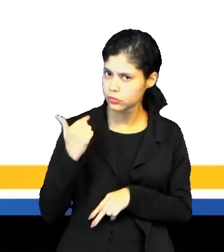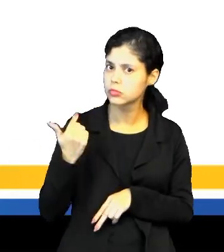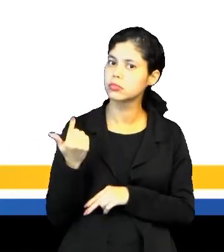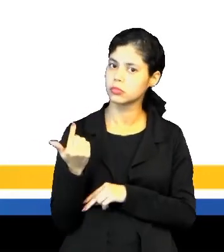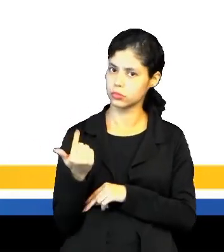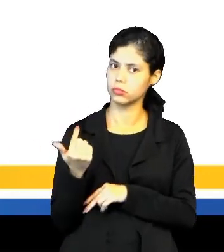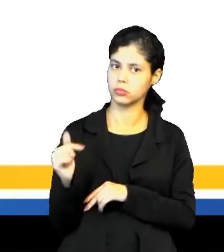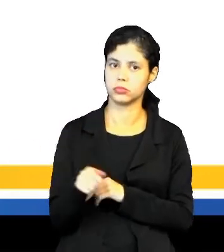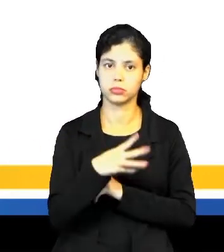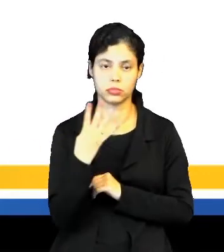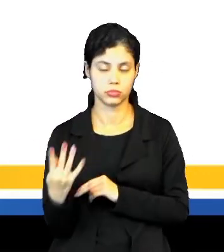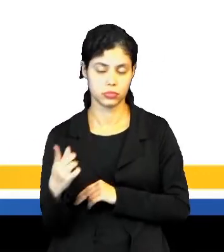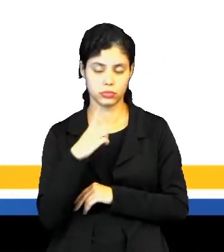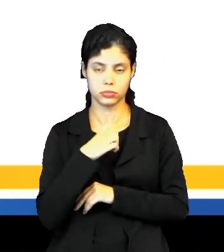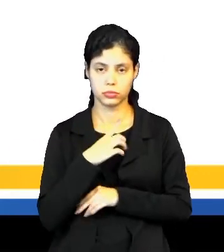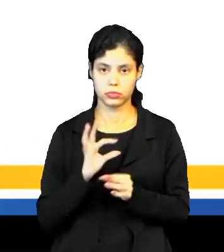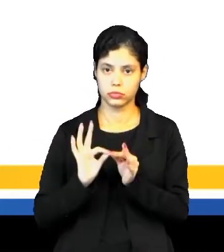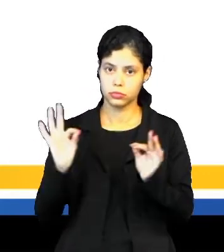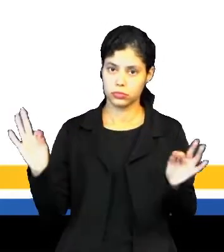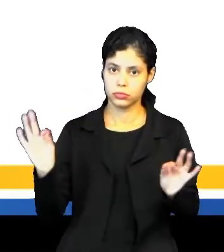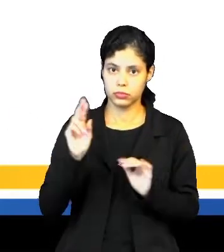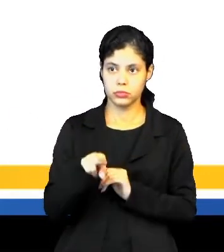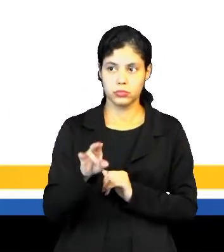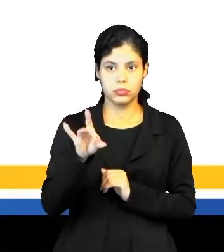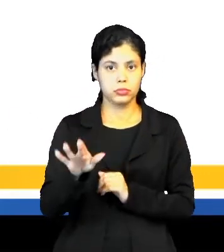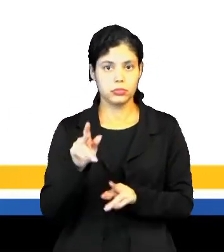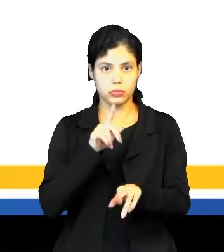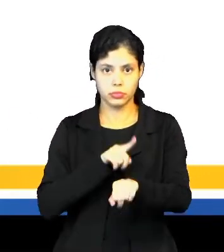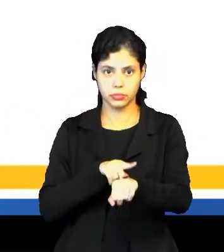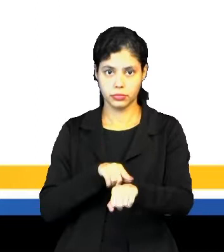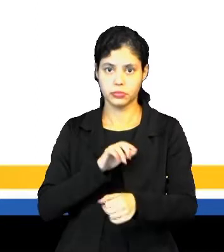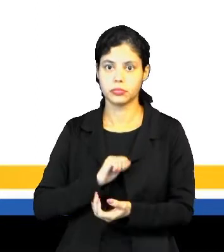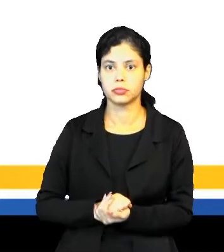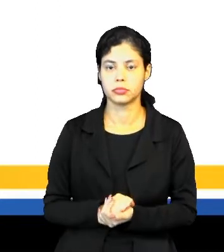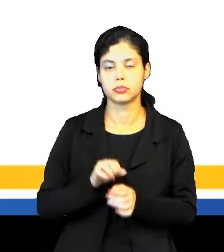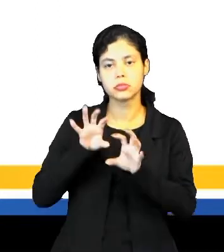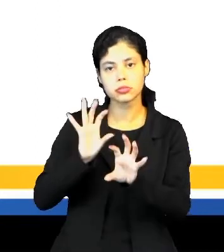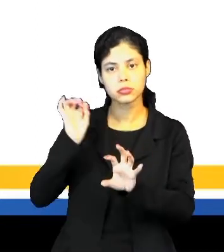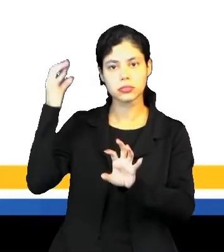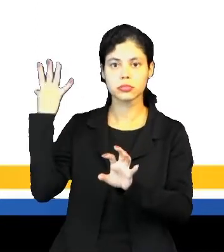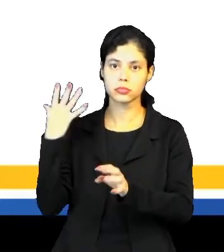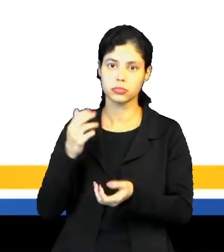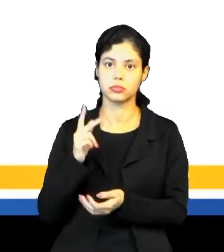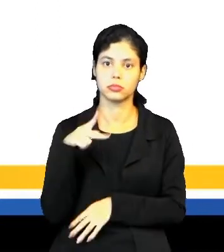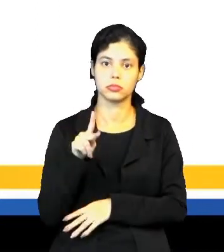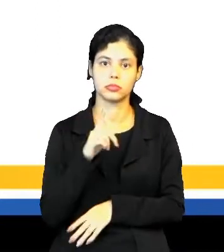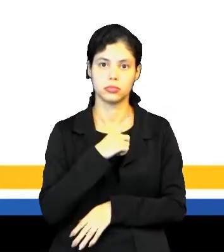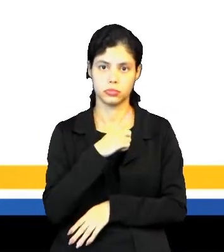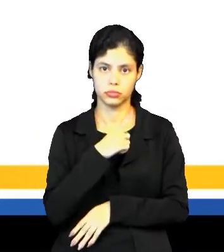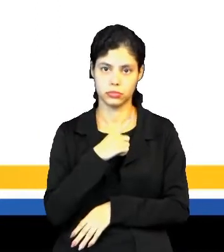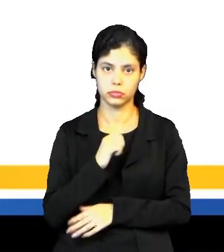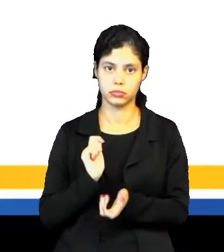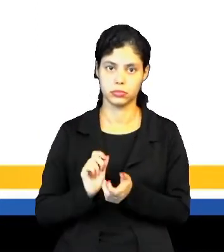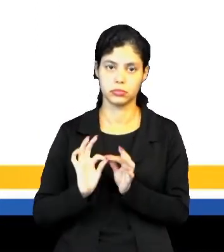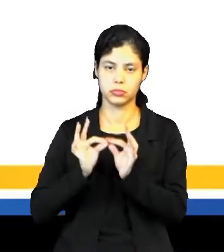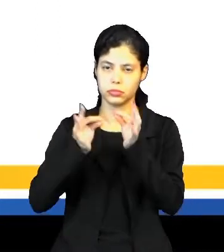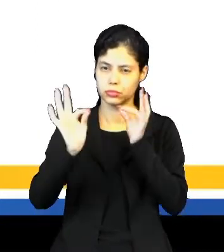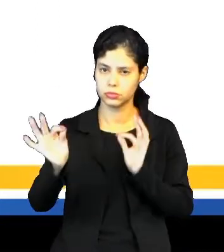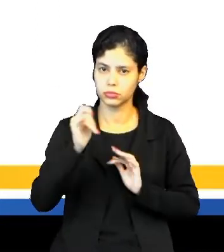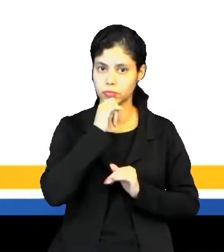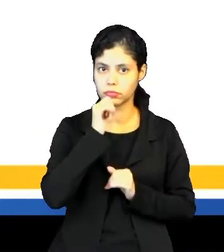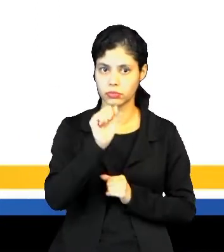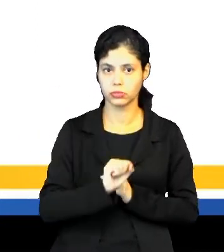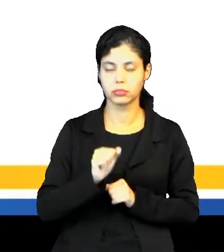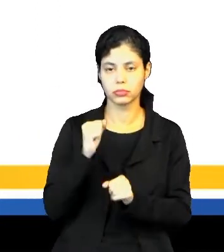outra contagem, uma outra medida, unidade de medida de tempo, sendo que os períodos correspondem a um período bem mais longo que